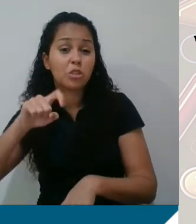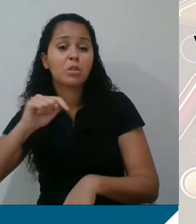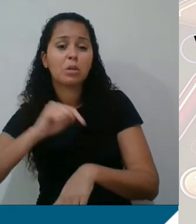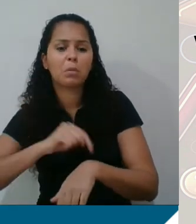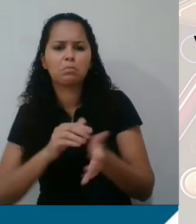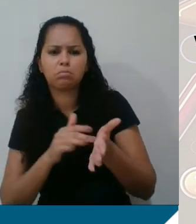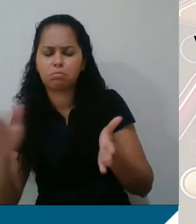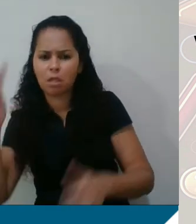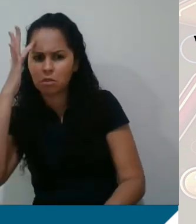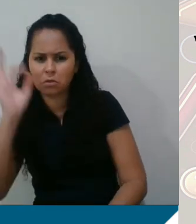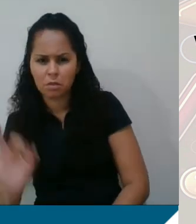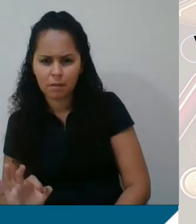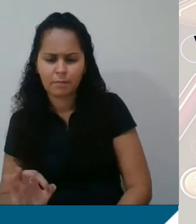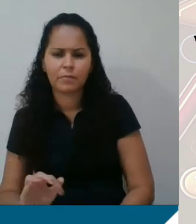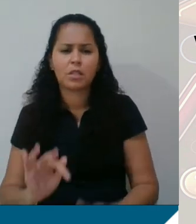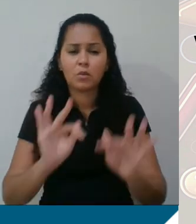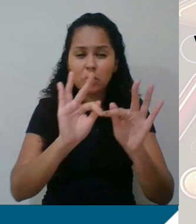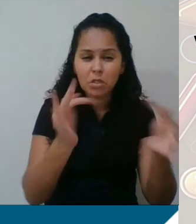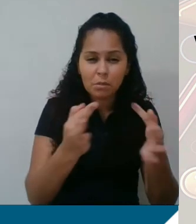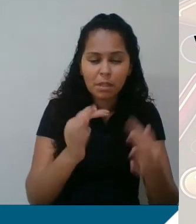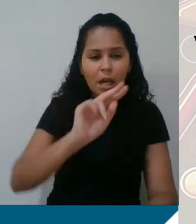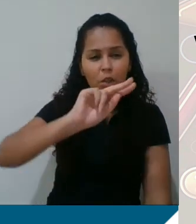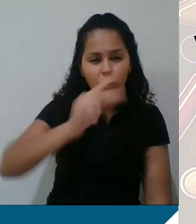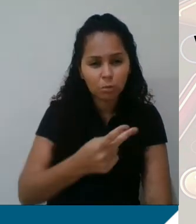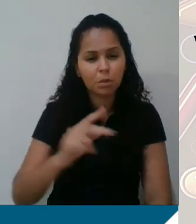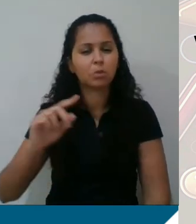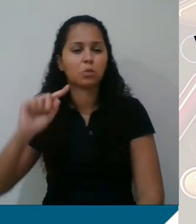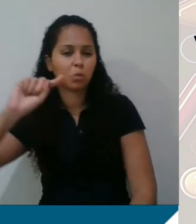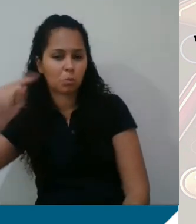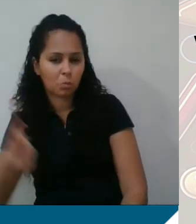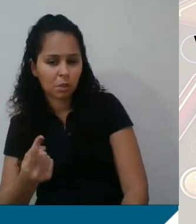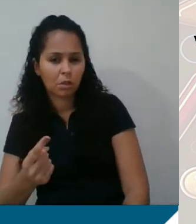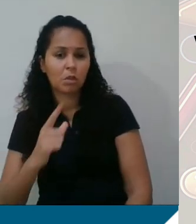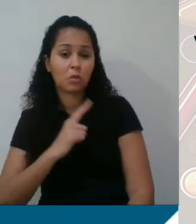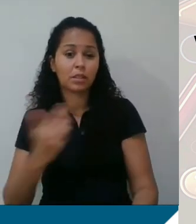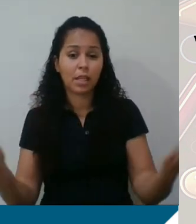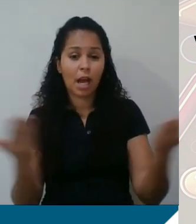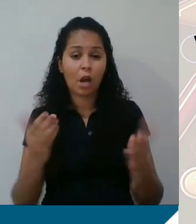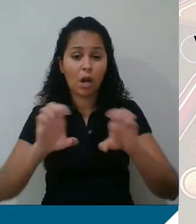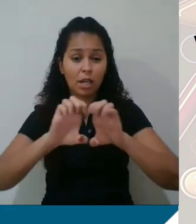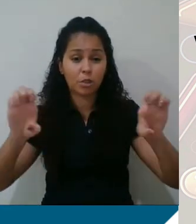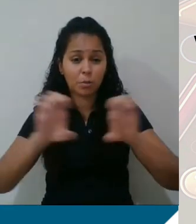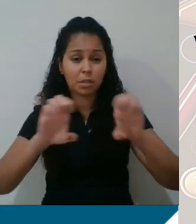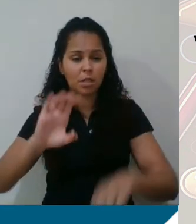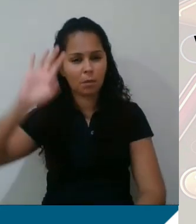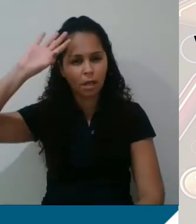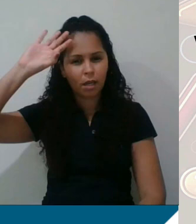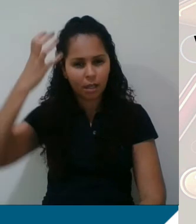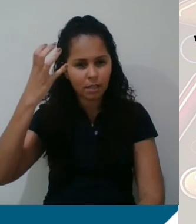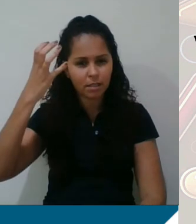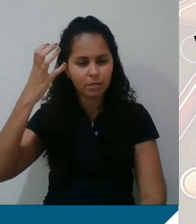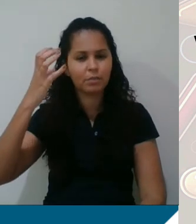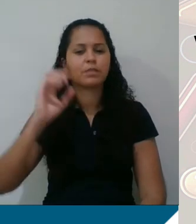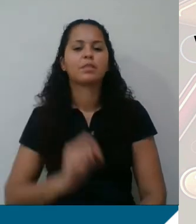ainda desconhecido. Dá para simplificar esse 2.000 com esse 1.000, ou o 1.000 passa para lá dividindo, e a gente vai ter essa expressão para